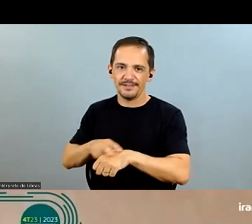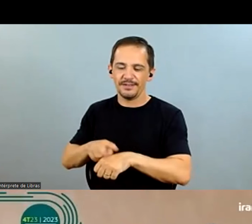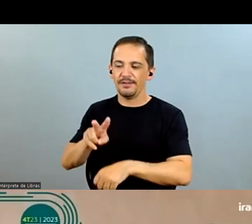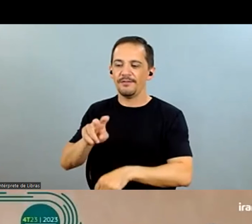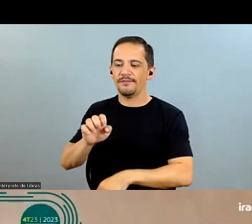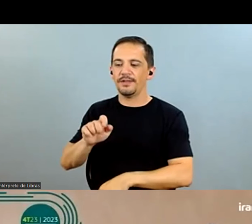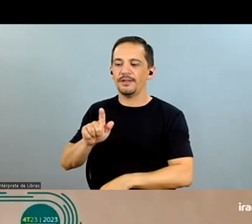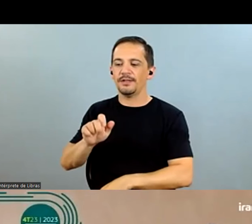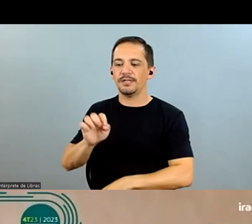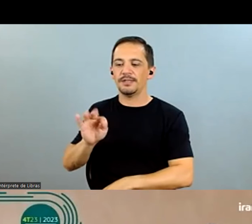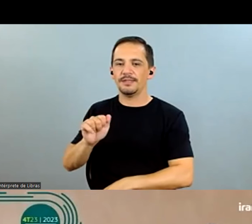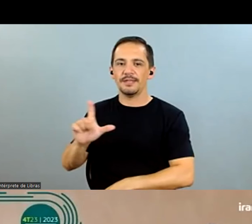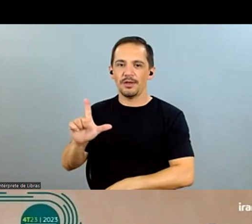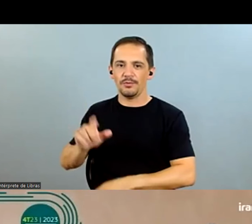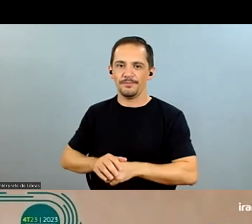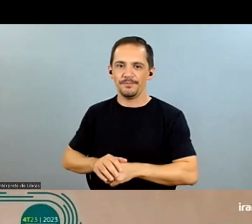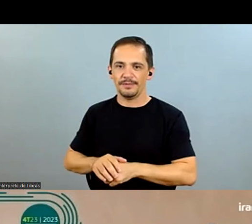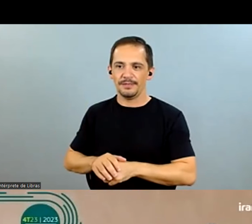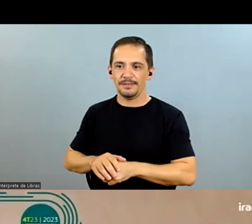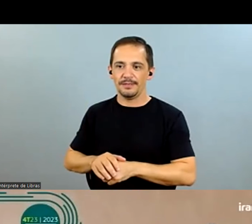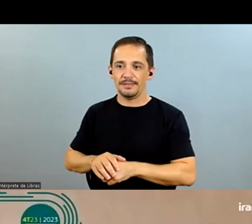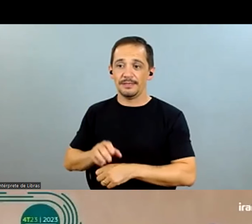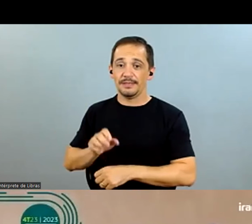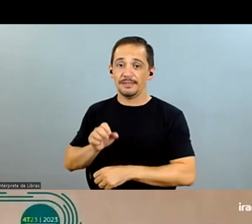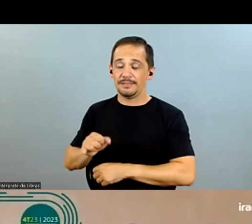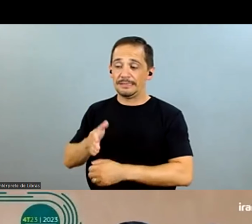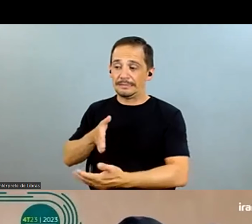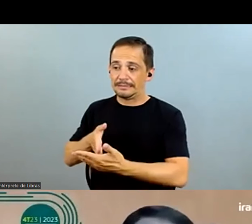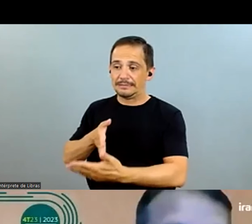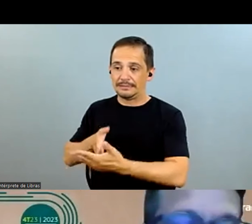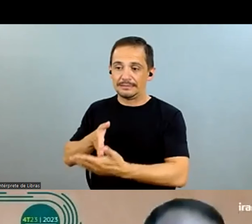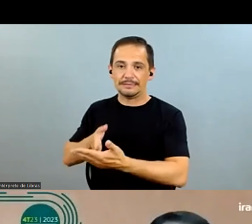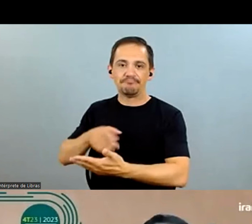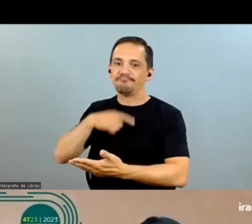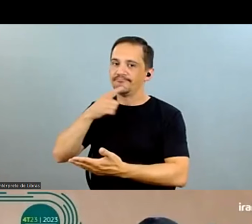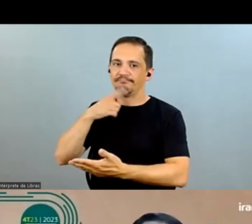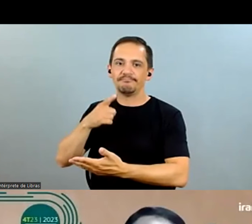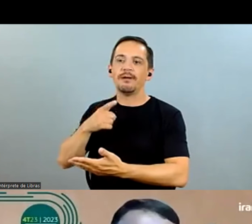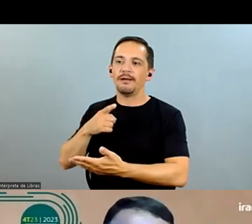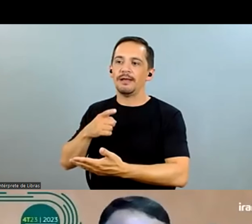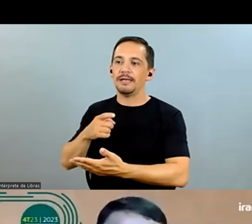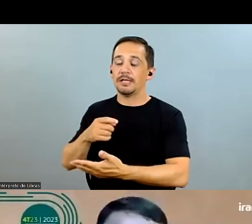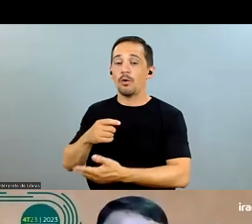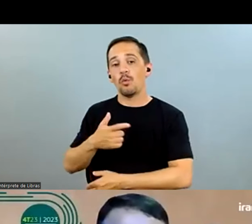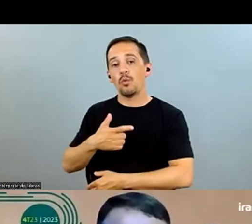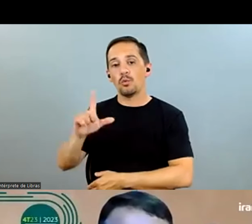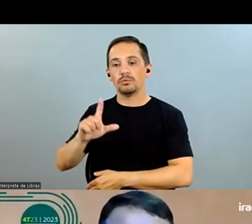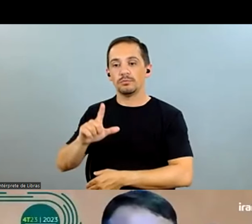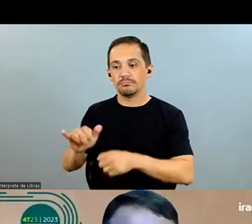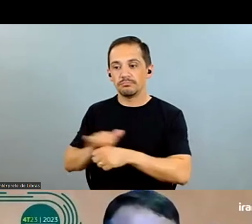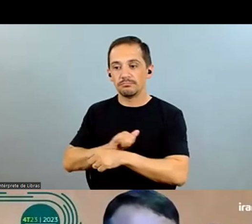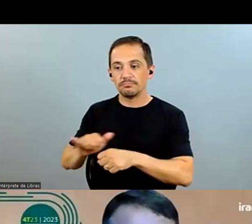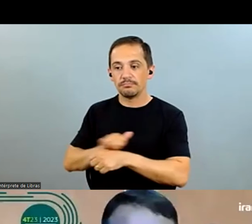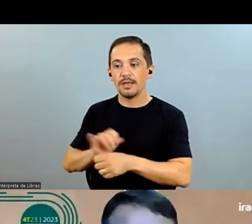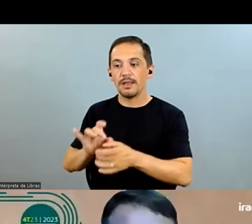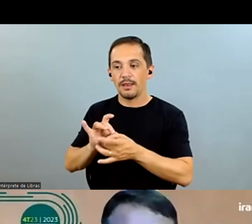Barreiras para que você possa substituir o plástico em vários usos né Então a nossa tese ela continua a mesma né porque